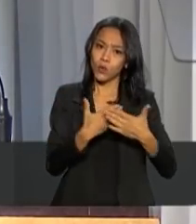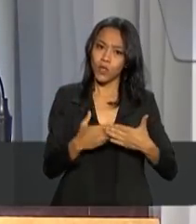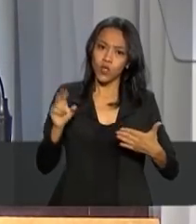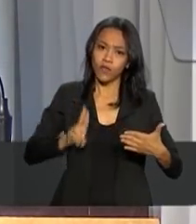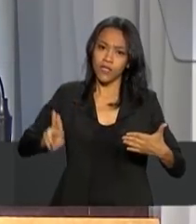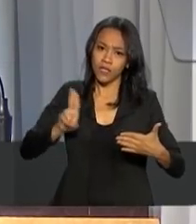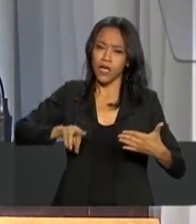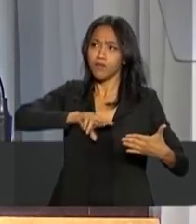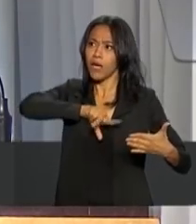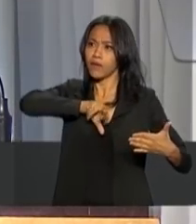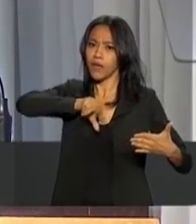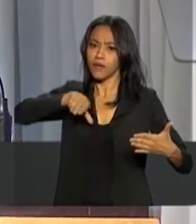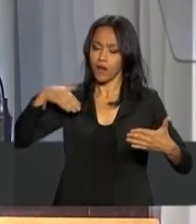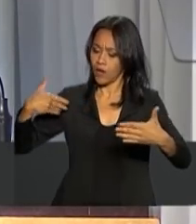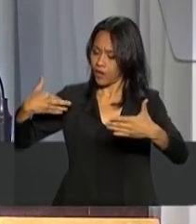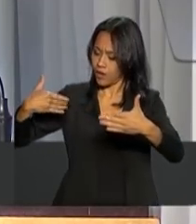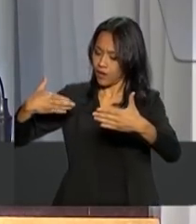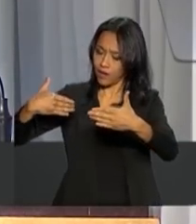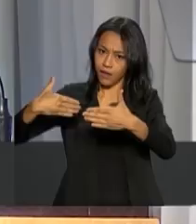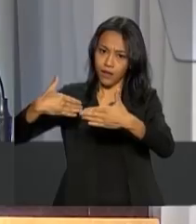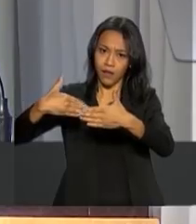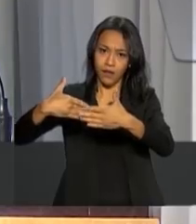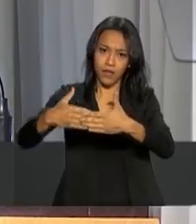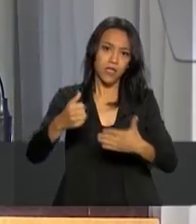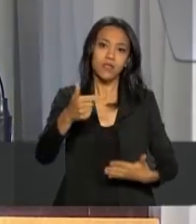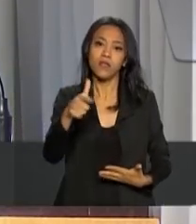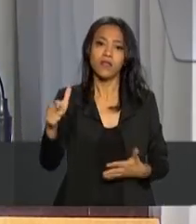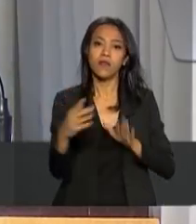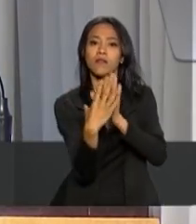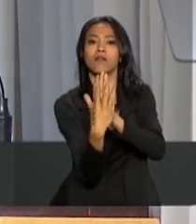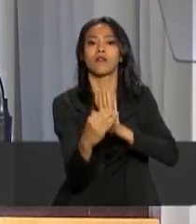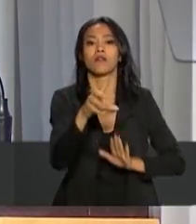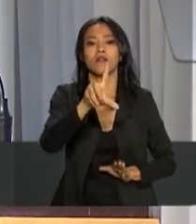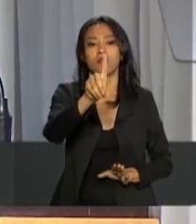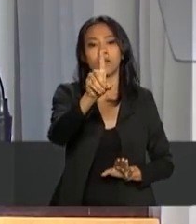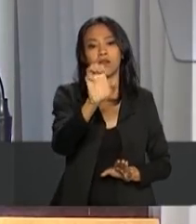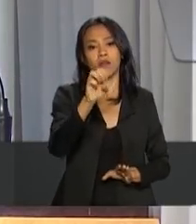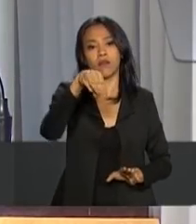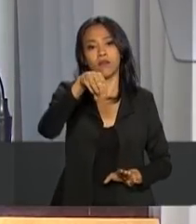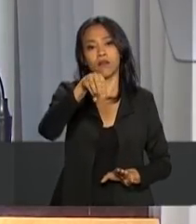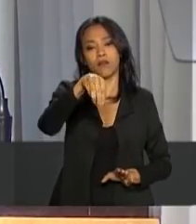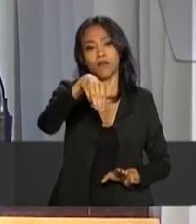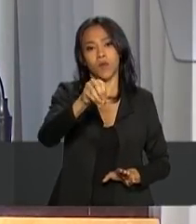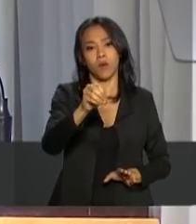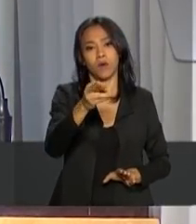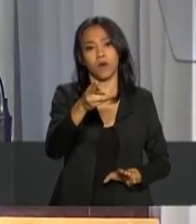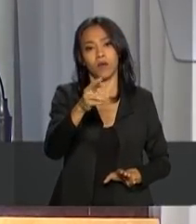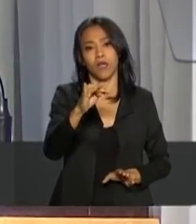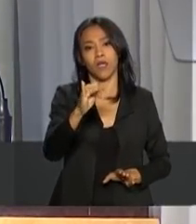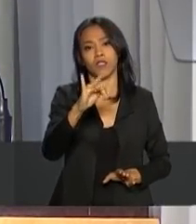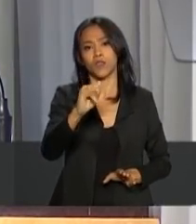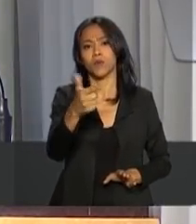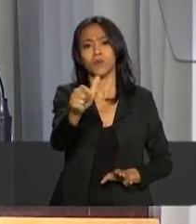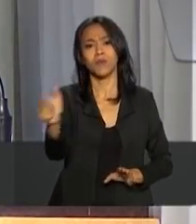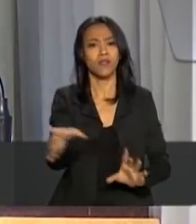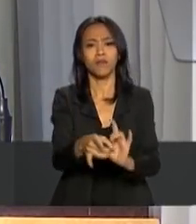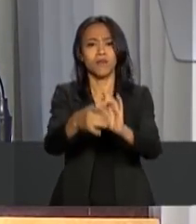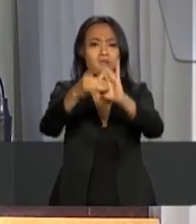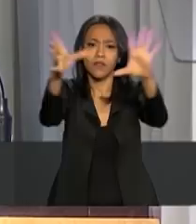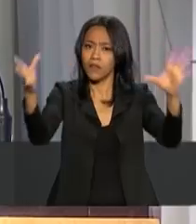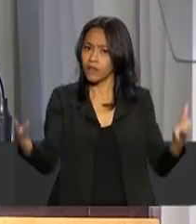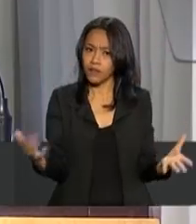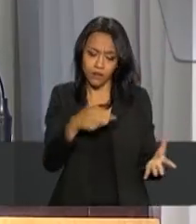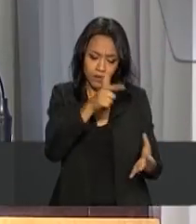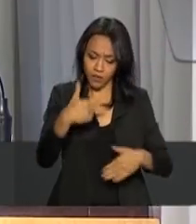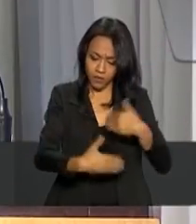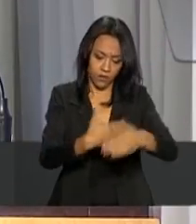mais variados sistemas, verificou que sem democracia não há caminho possível para as liberdades individuais e para o